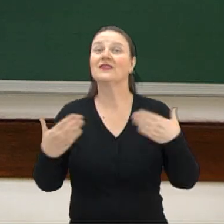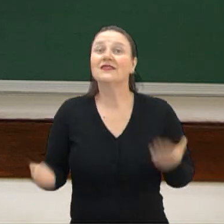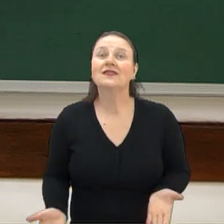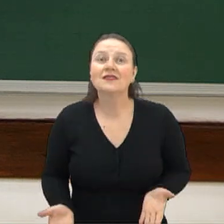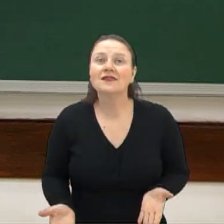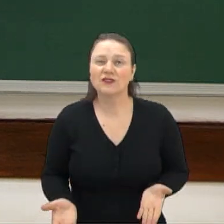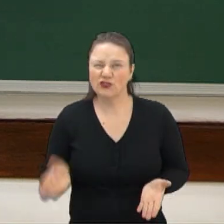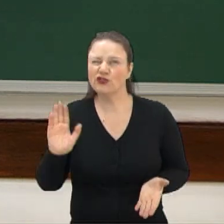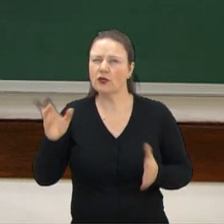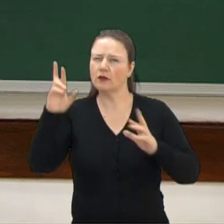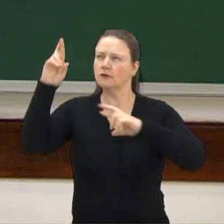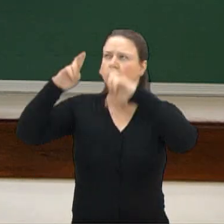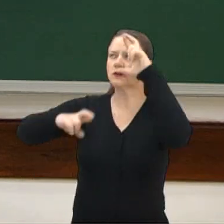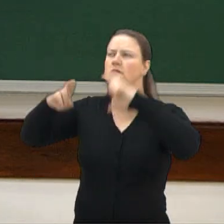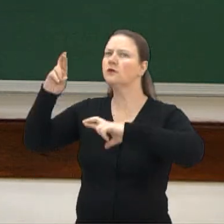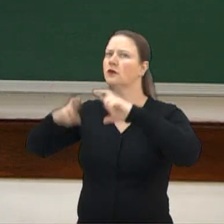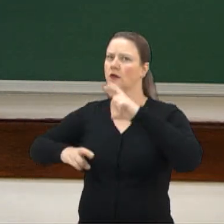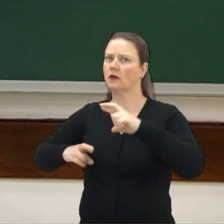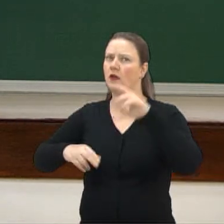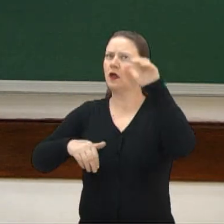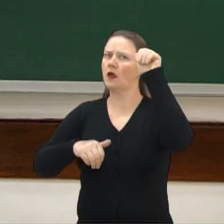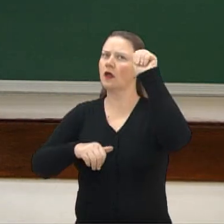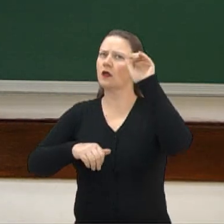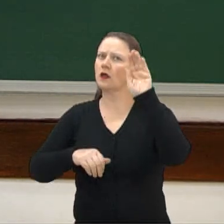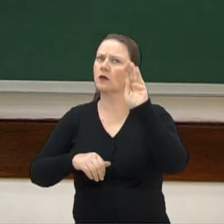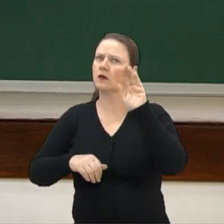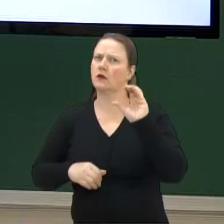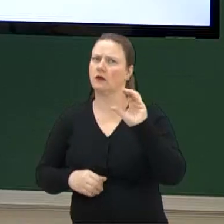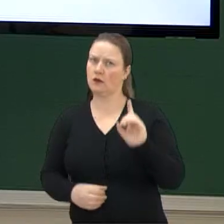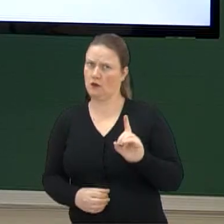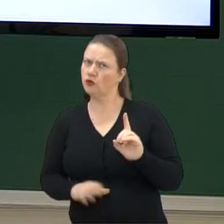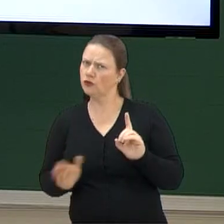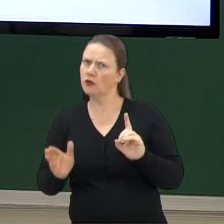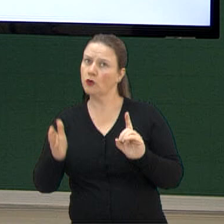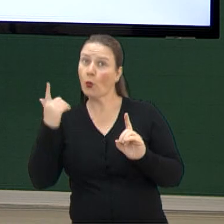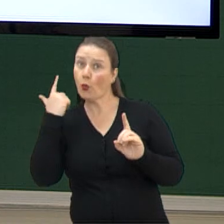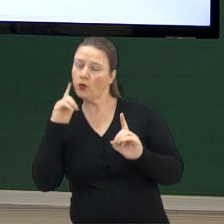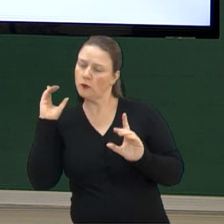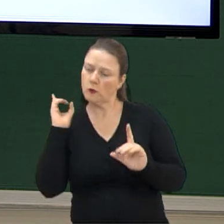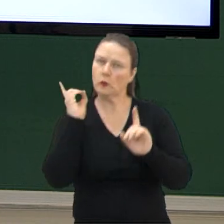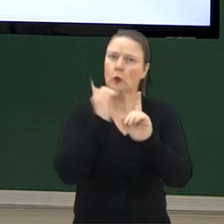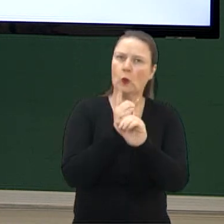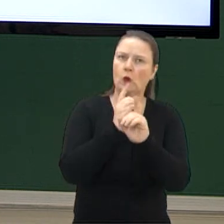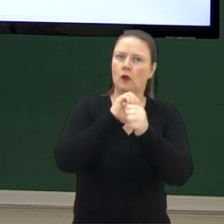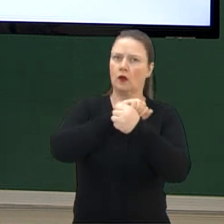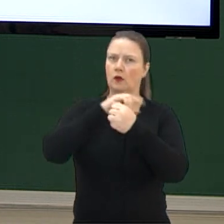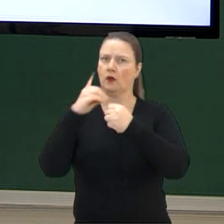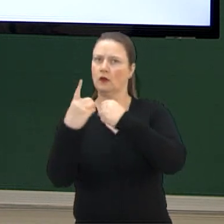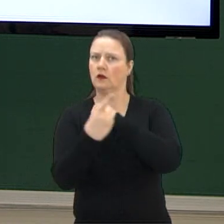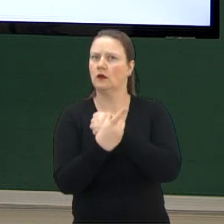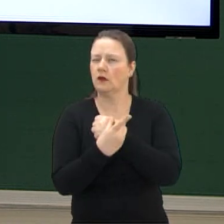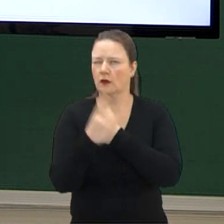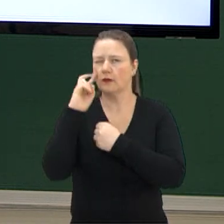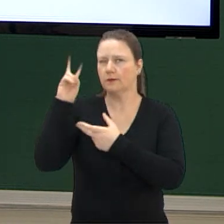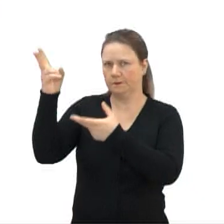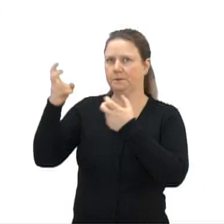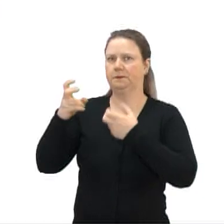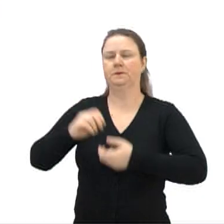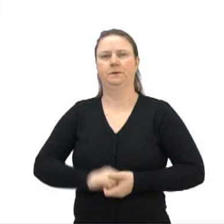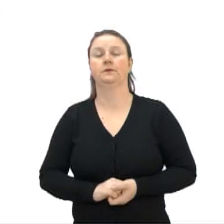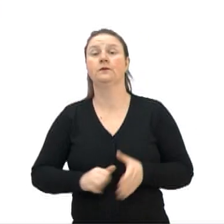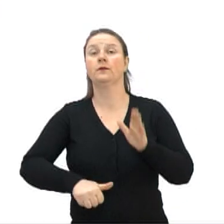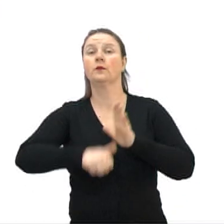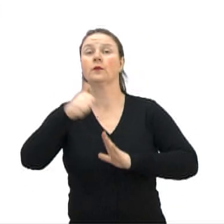Então, analisaram as orações que nós temos, conseguiram encontrar os advérbios? Vamos conferir.